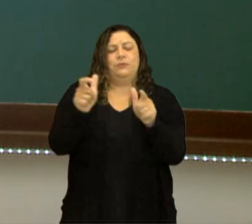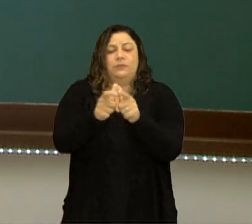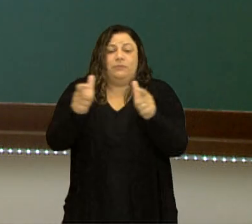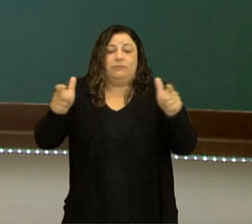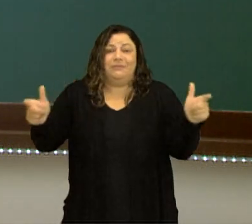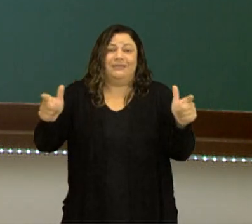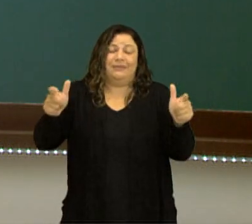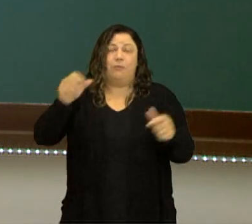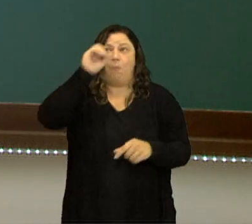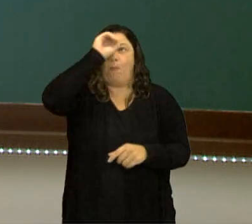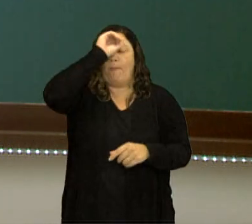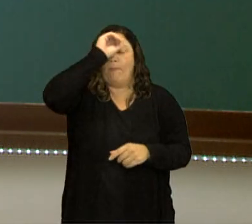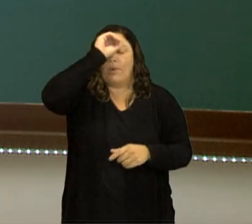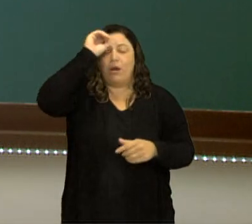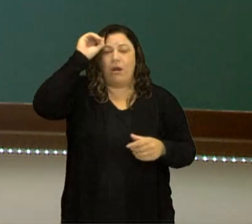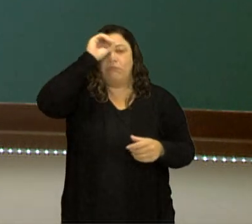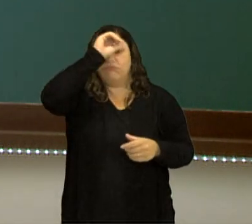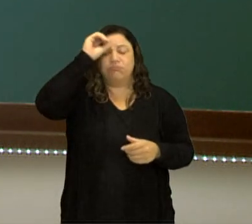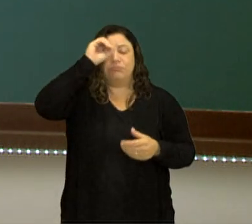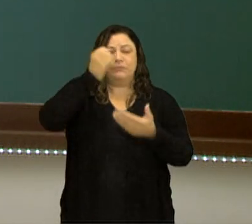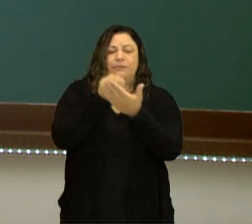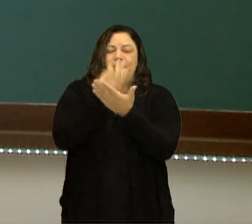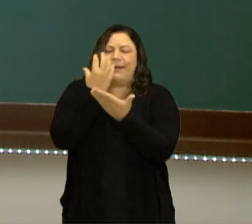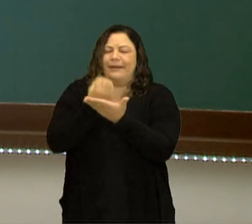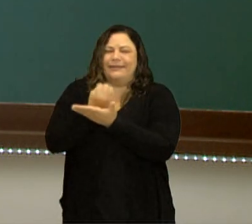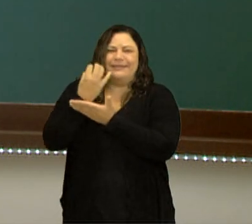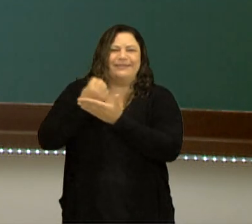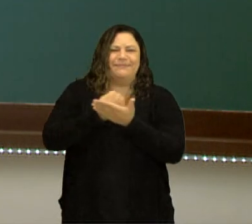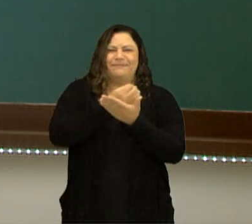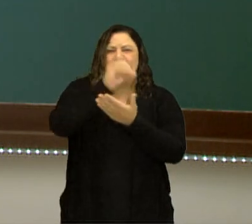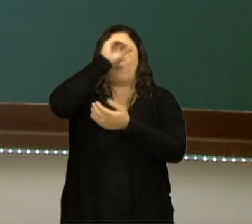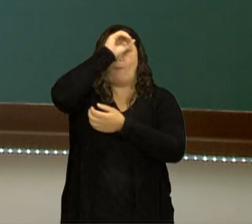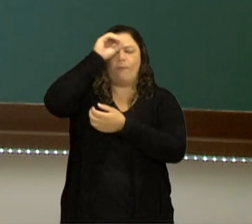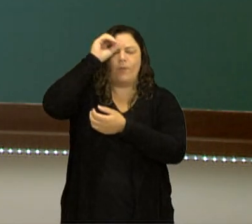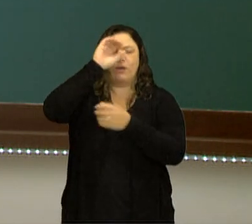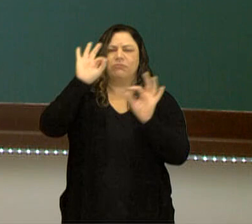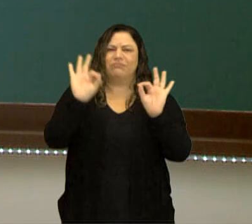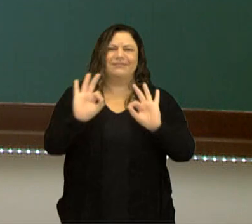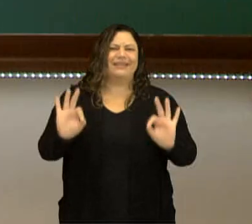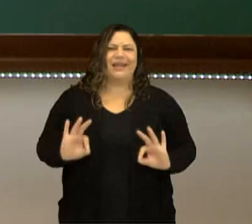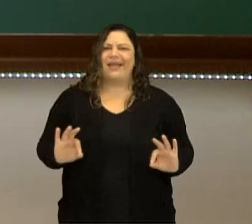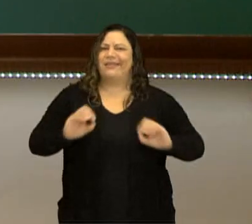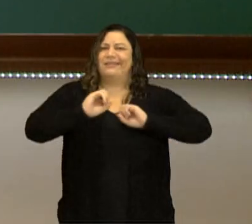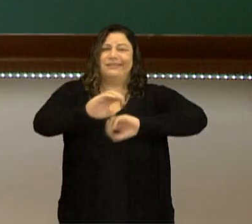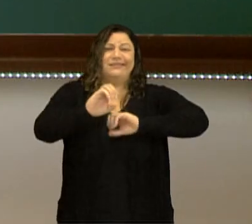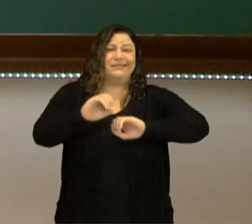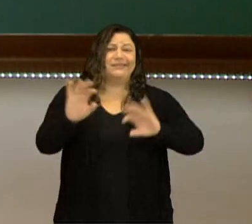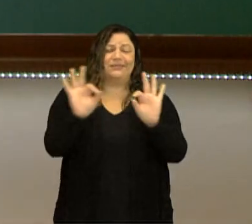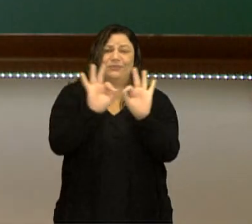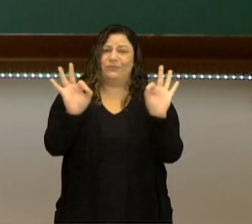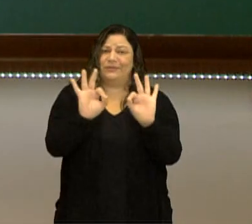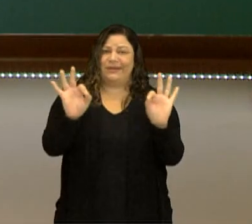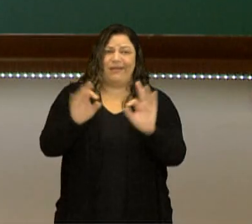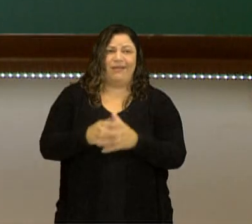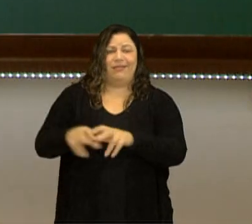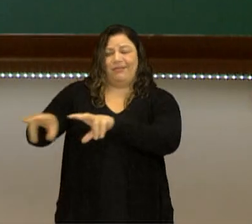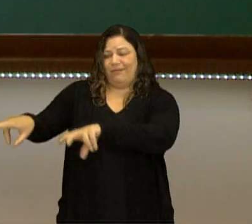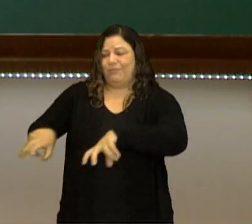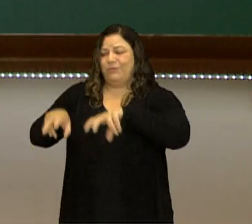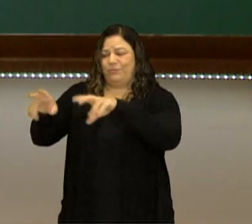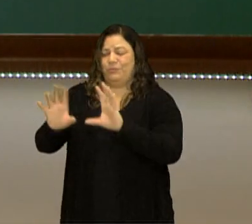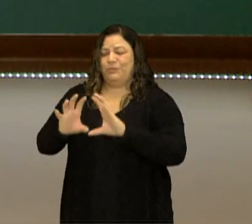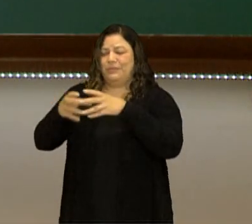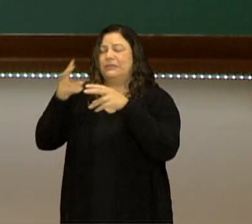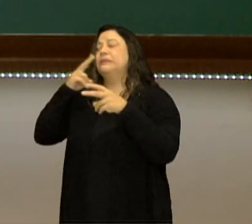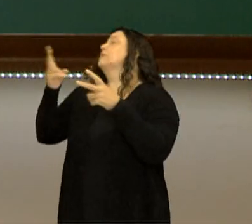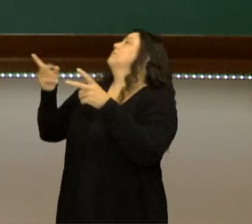era analfabeta, não chegava um sistema de educação digno para essa população no campo. Que nós temos